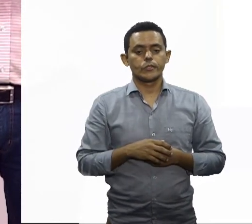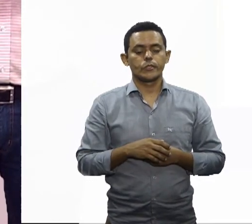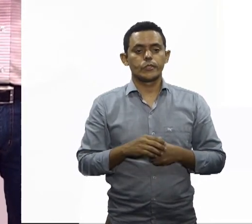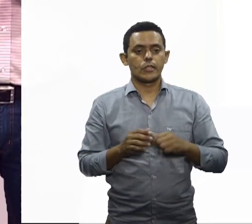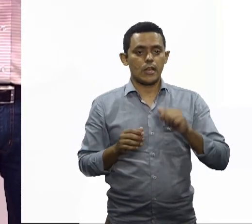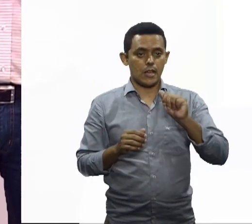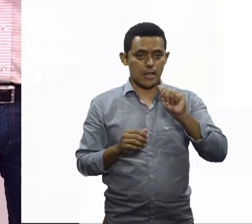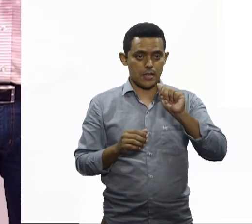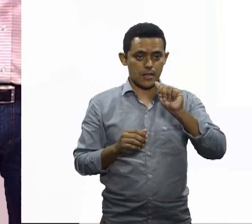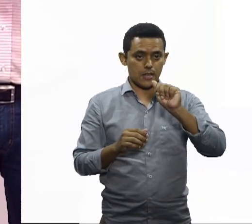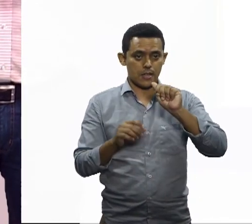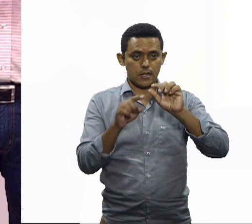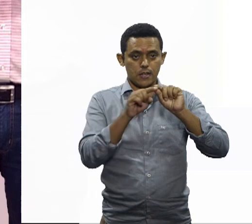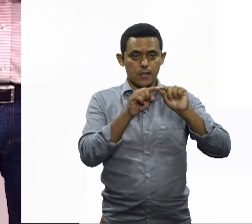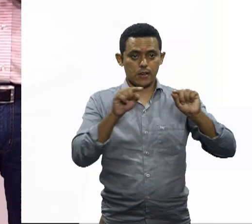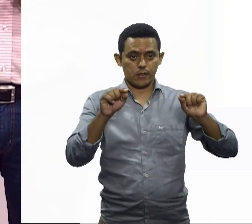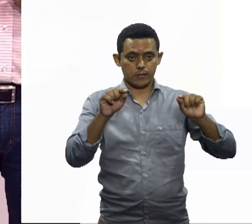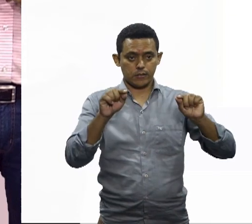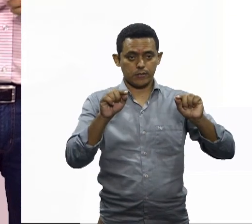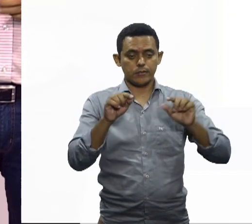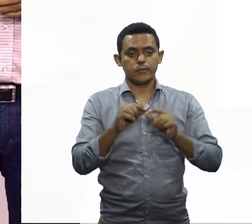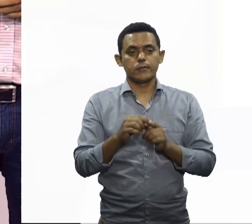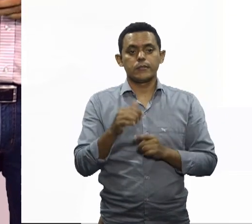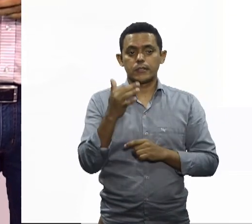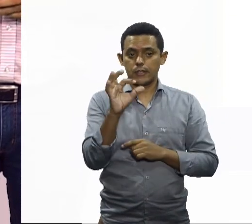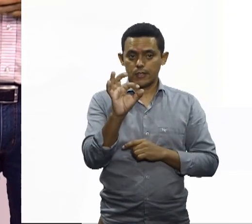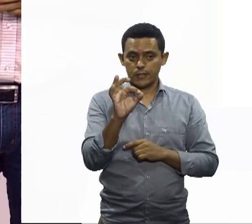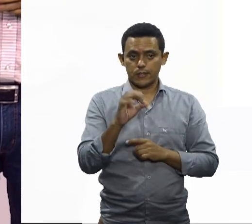A, B e C por 10, 7 e